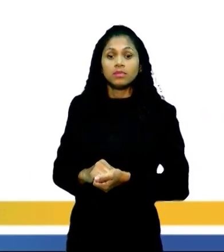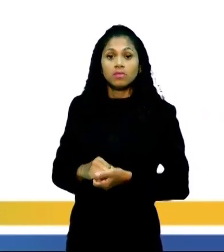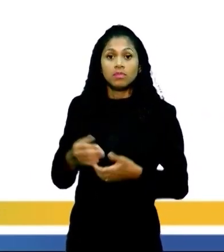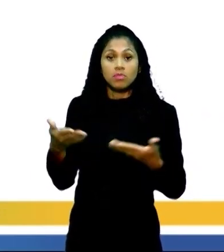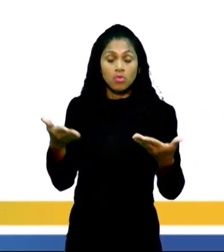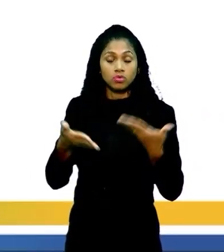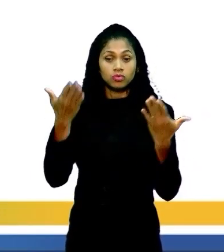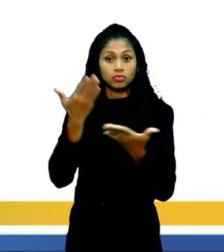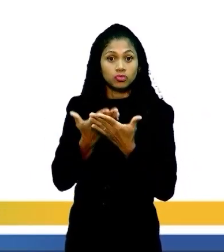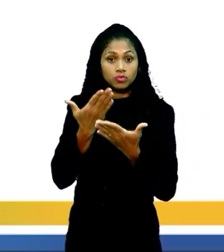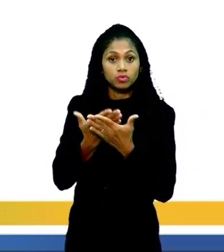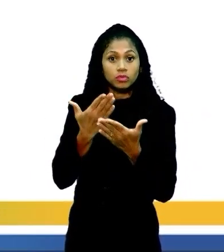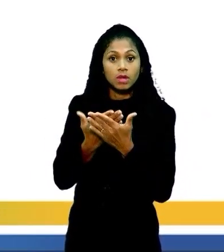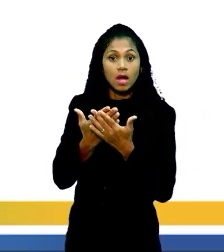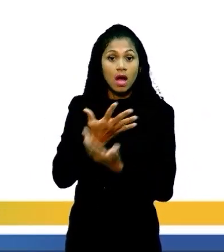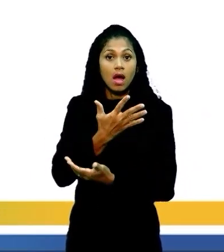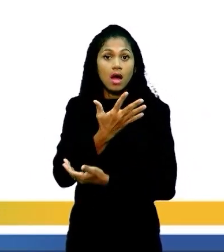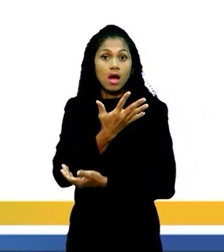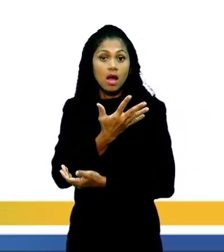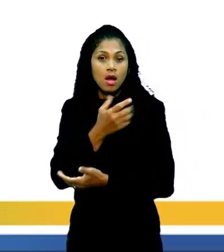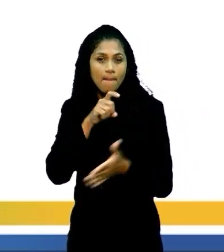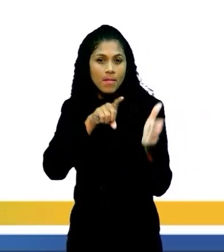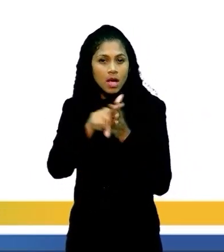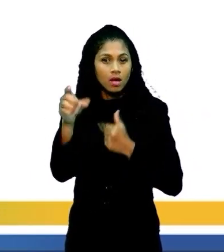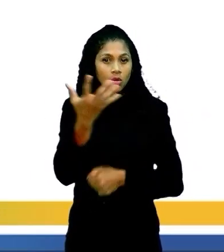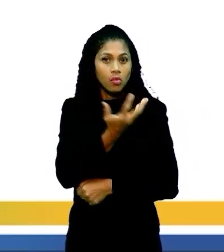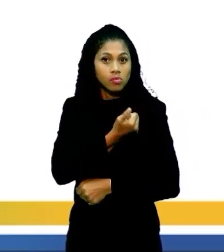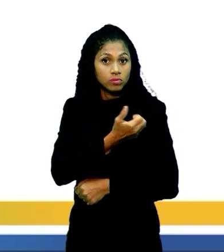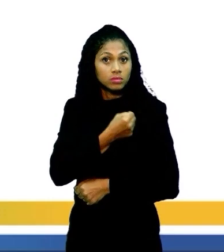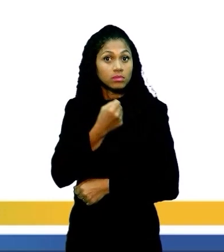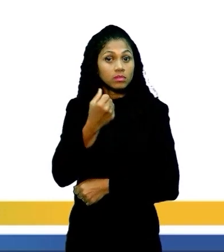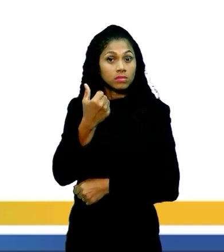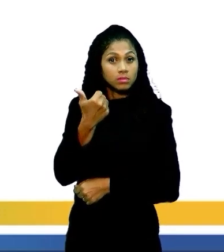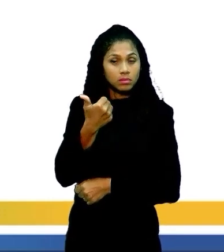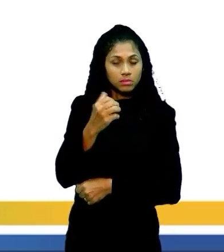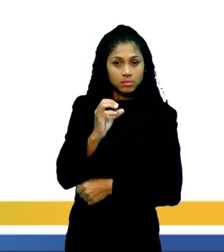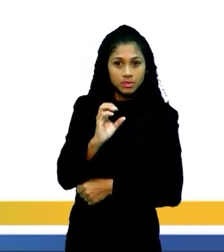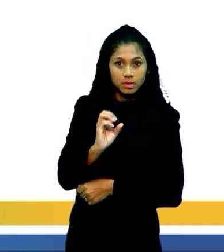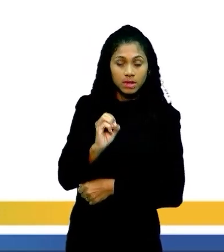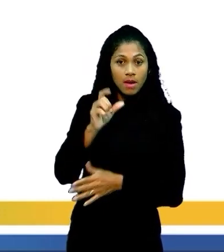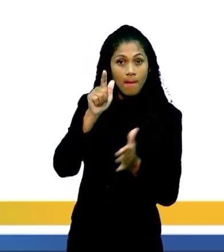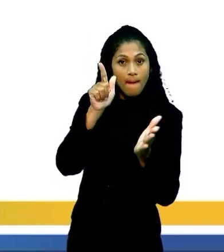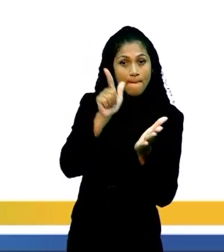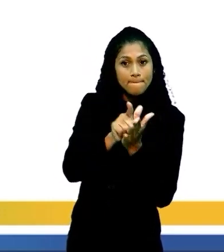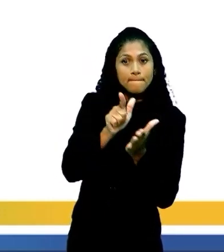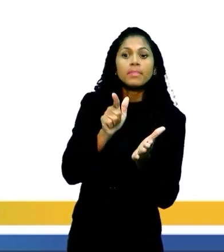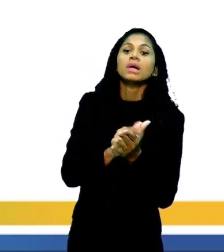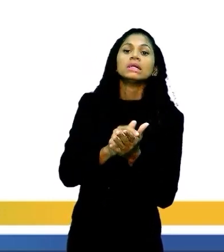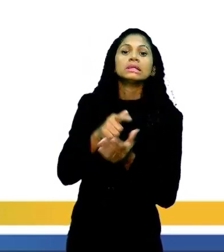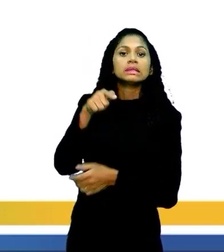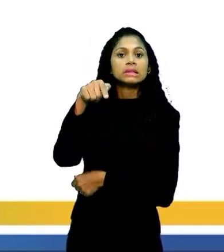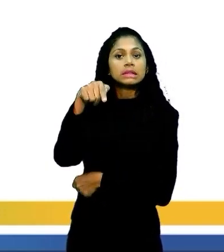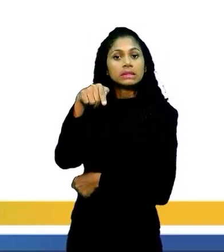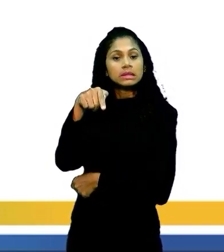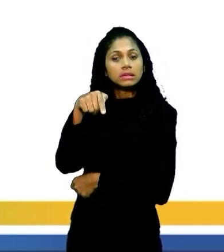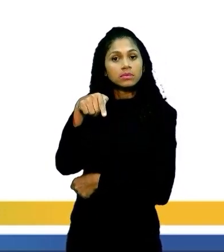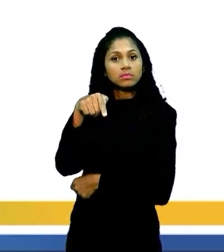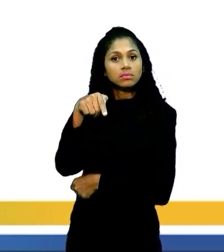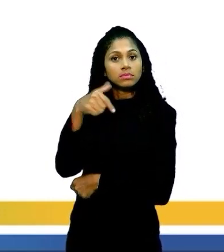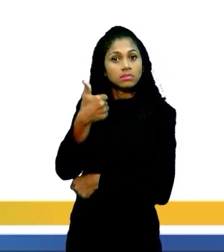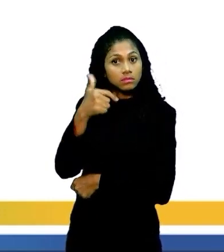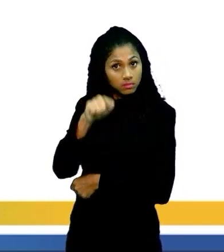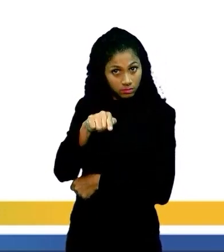questão 10, que está no livro do primeiro ano, a prova Enem, página 17. Vamos à